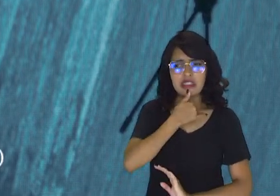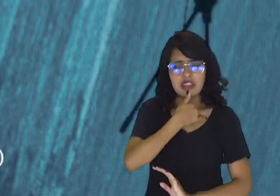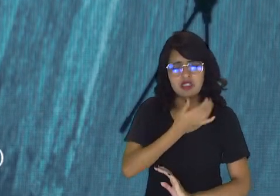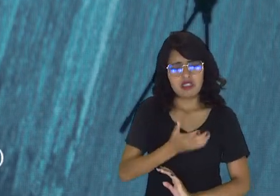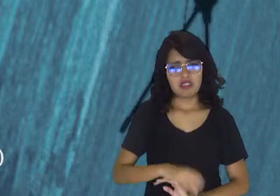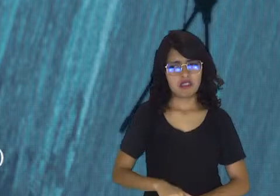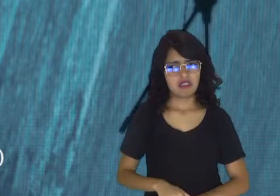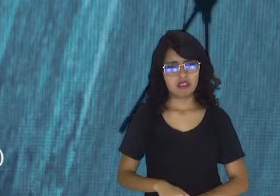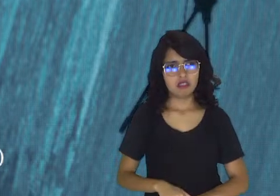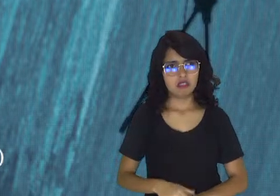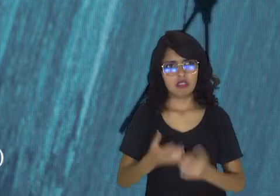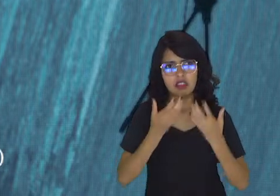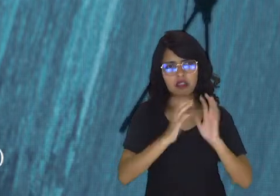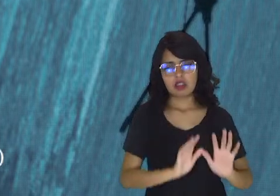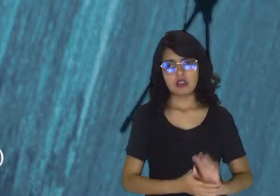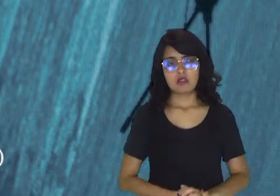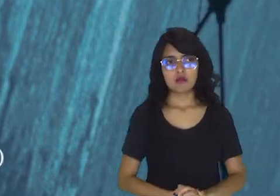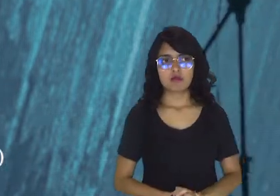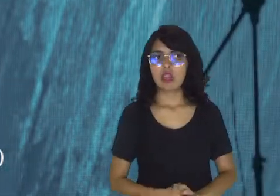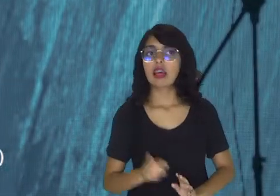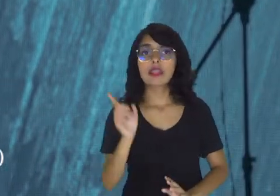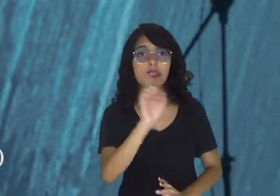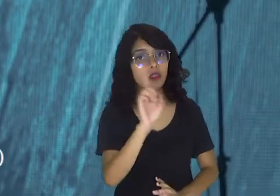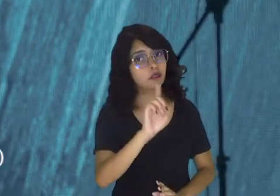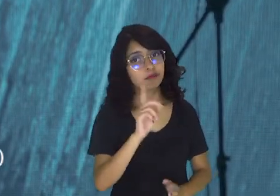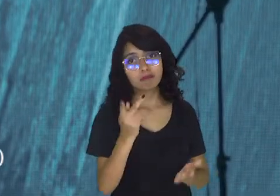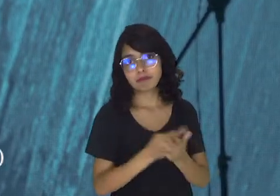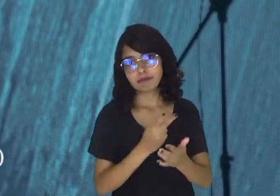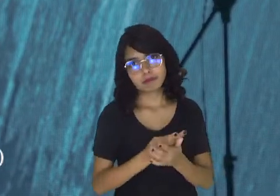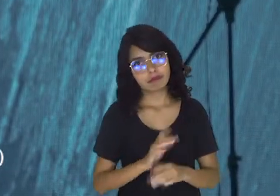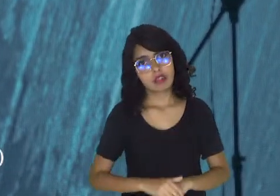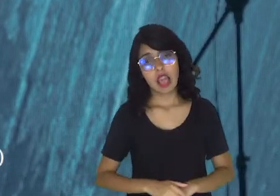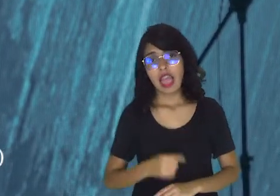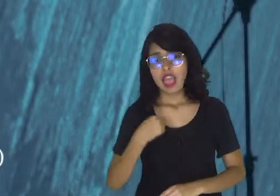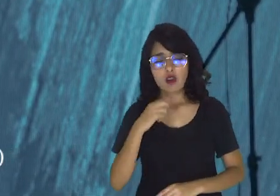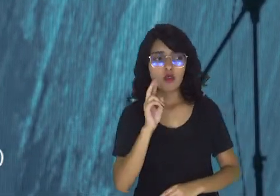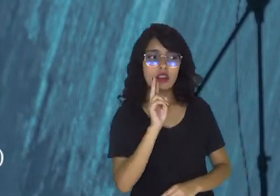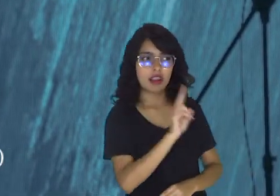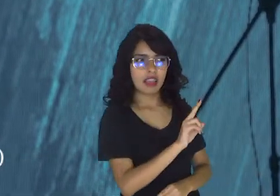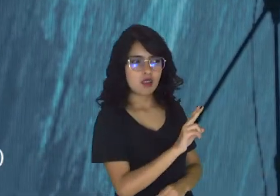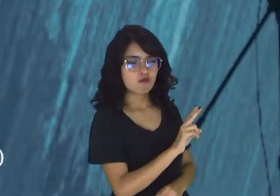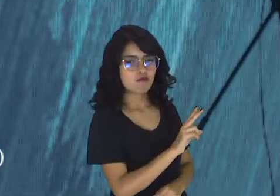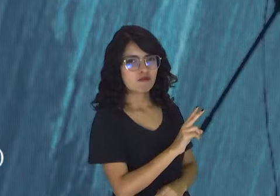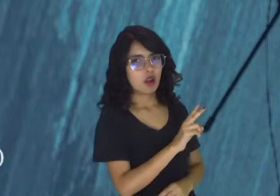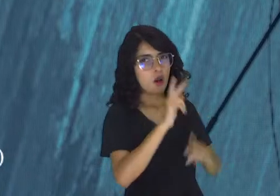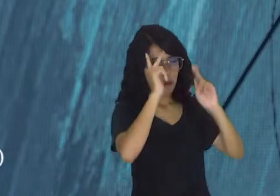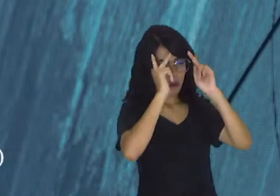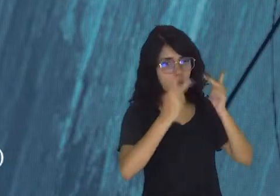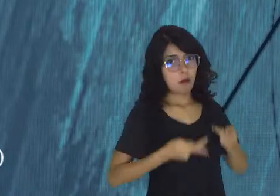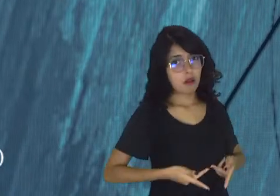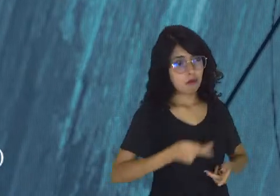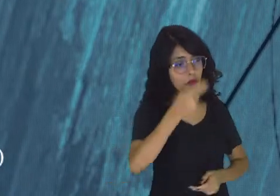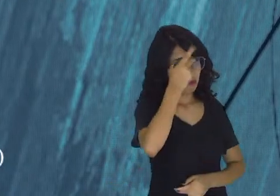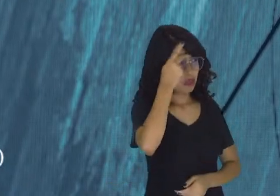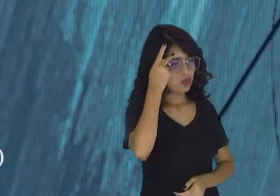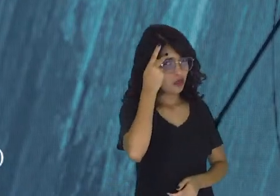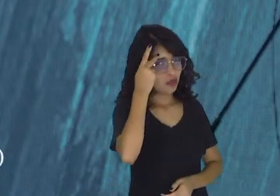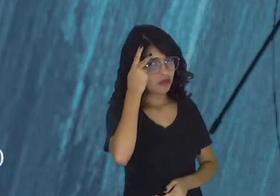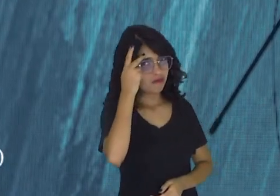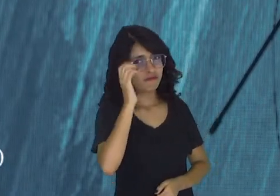Eu olhei para um homem e me decepcionei. Eu olhei para um negócio e me